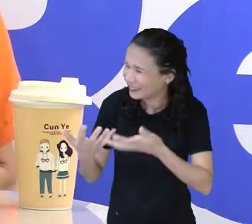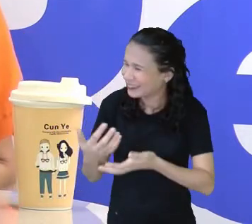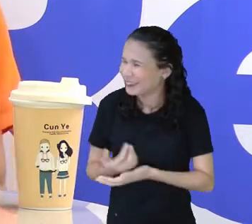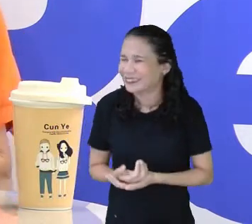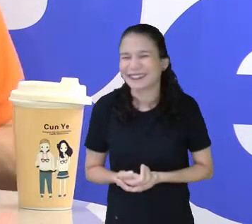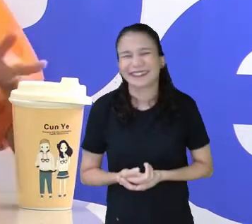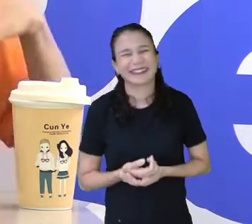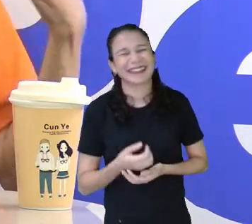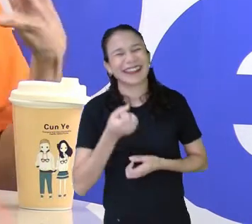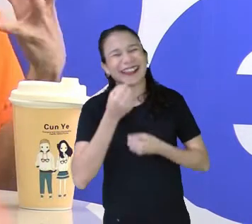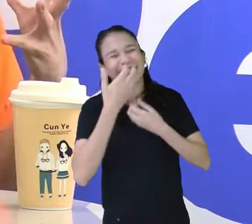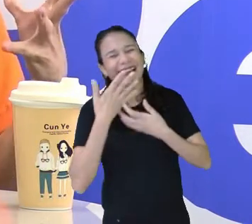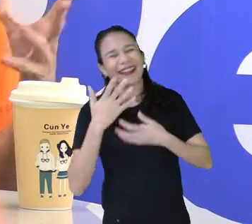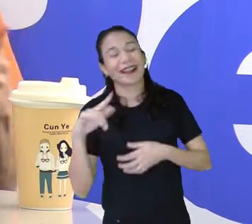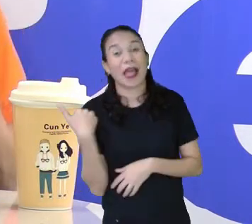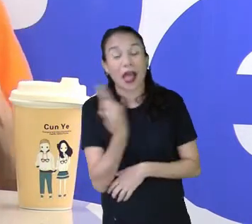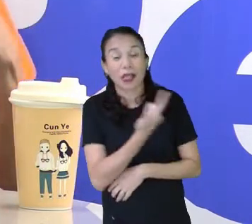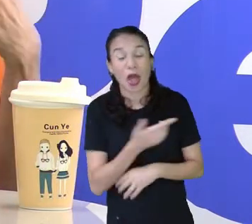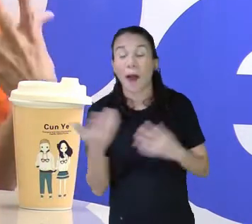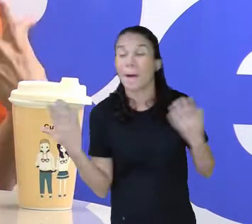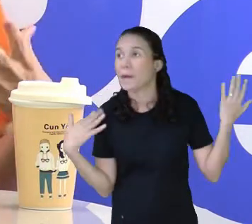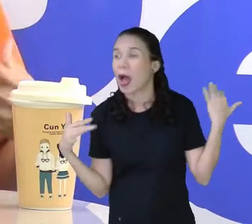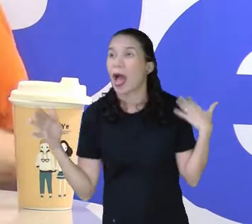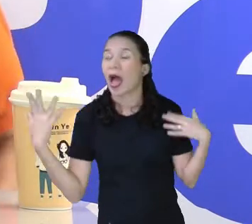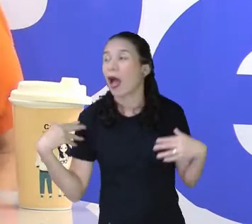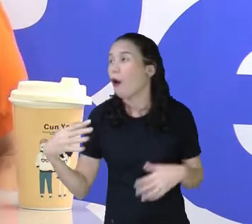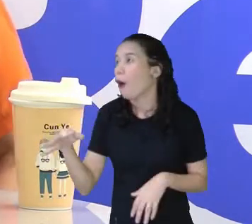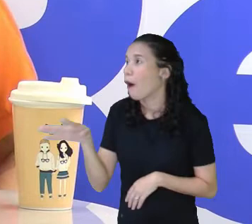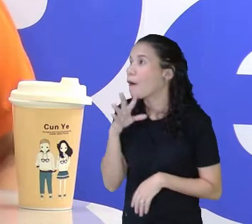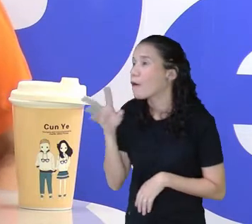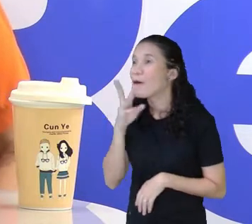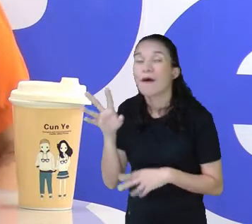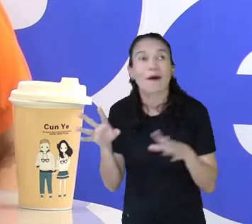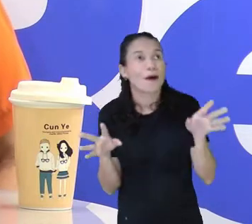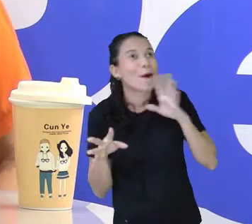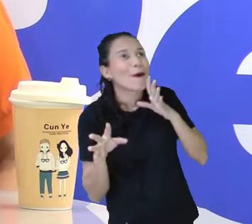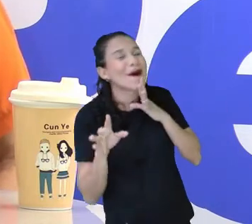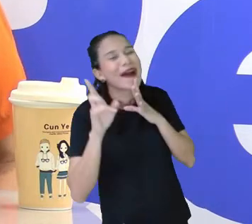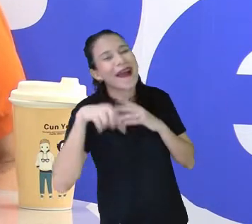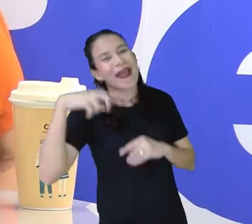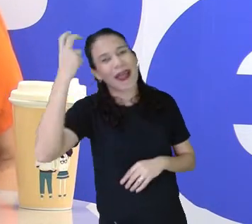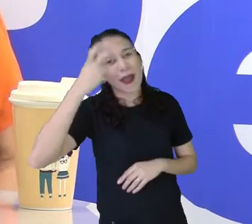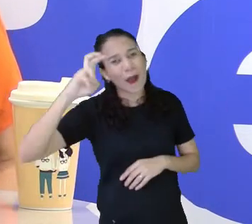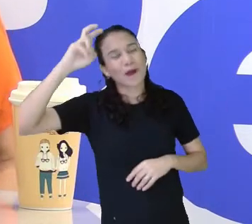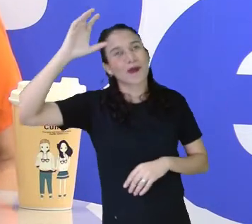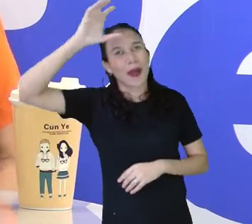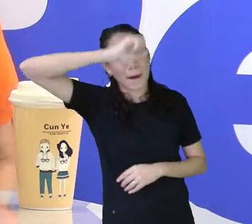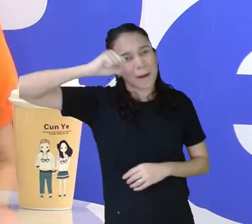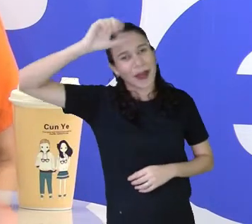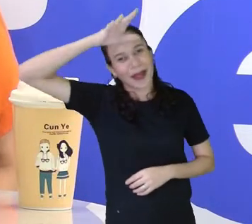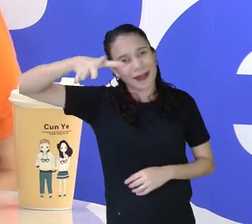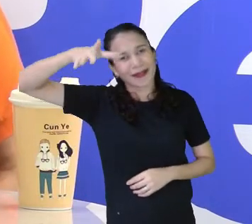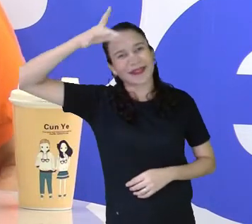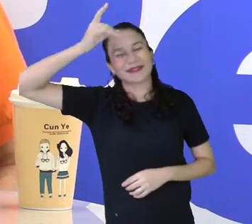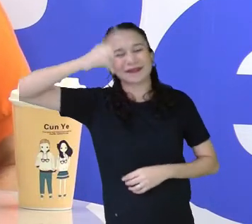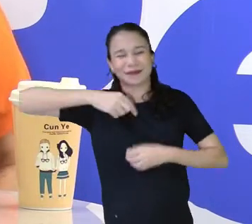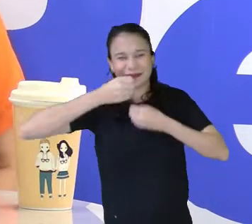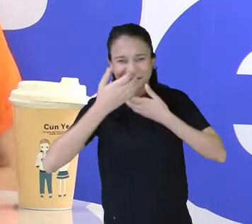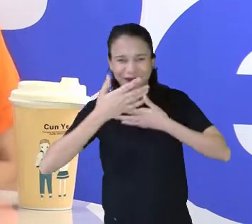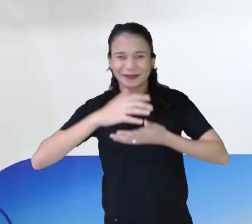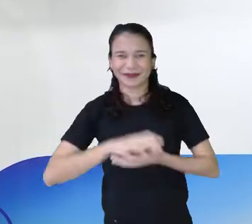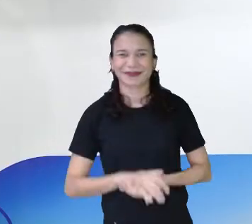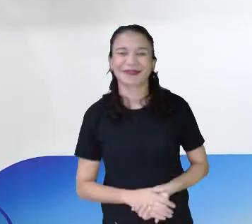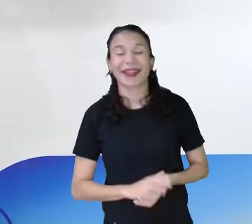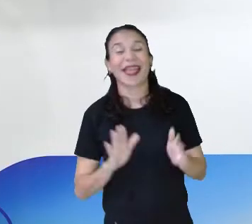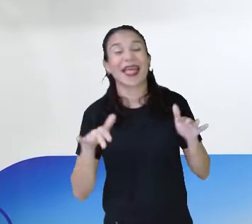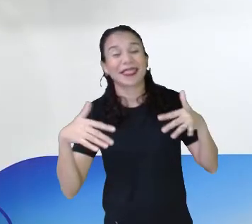bom. É muito bom, né? Porque quando a gente anda, a gente conhece, e a gente conhecendo, é a cultura que a gente tá aprendendo. Muito bom, minha gente. É